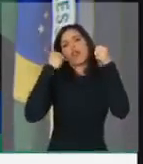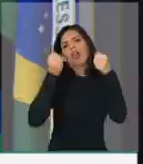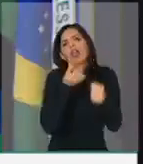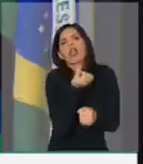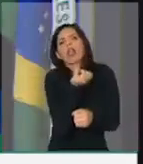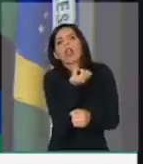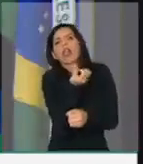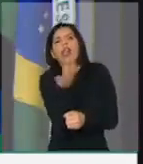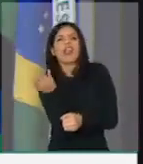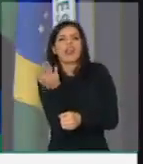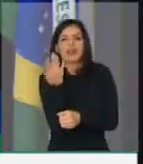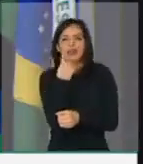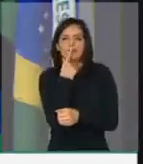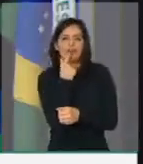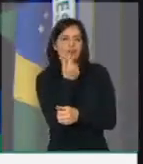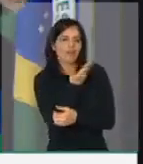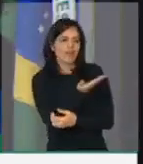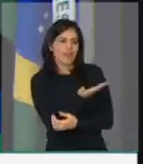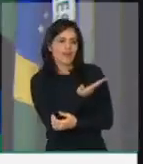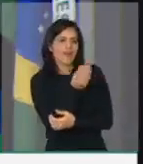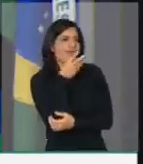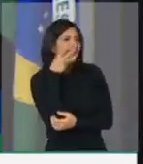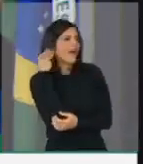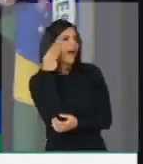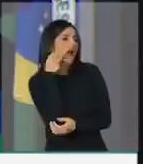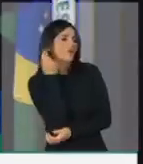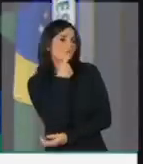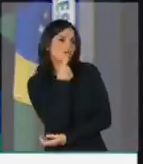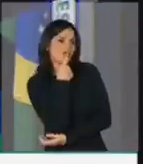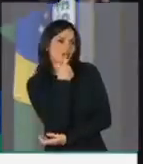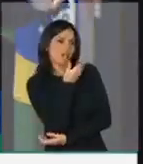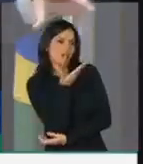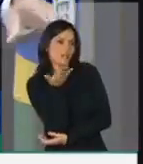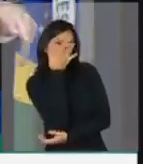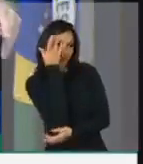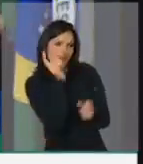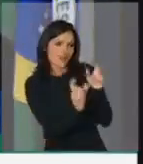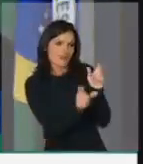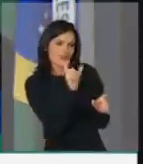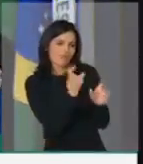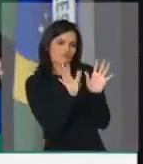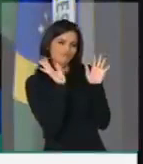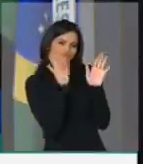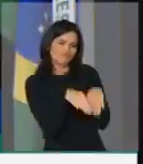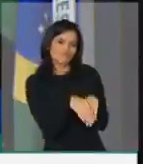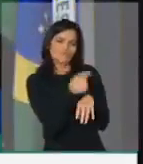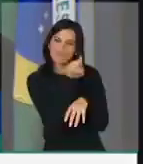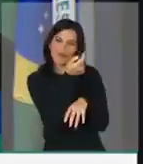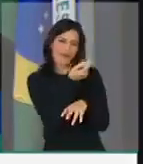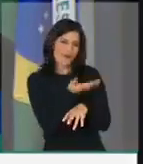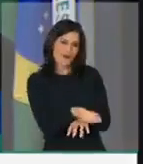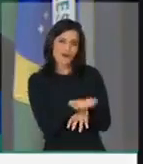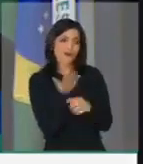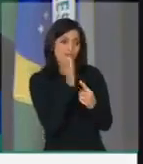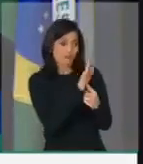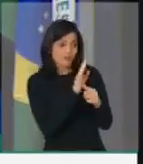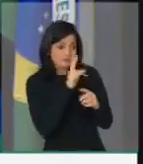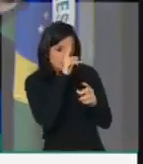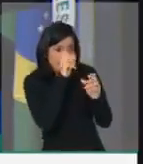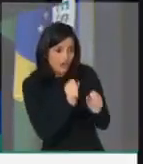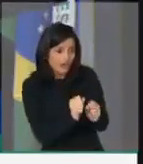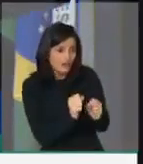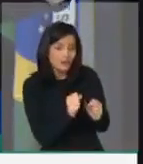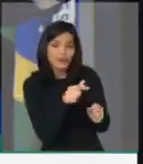de gatos vermelhos não são ligados pingados meia dúzia de gatos vermelhos e mostra que perderam o poder de